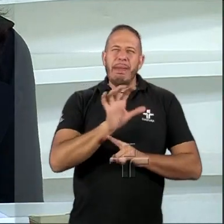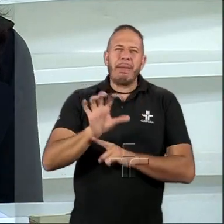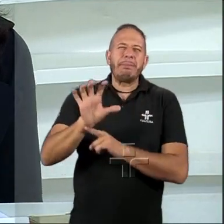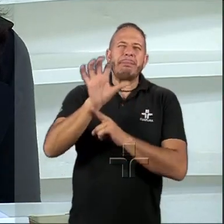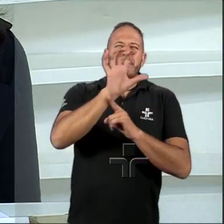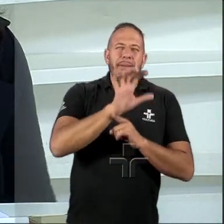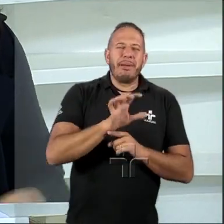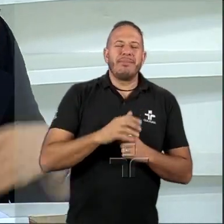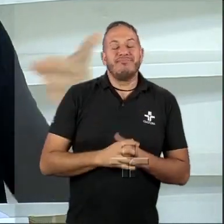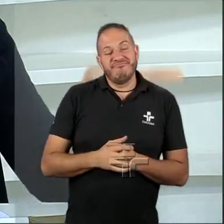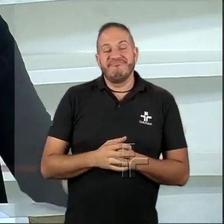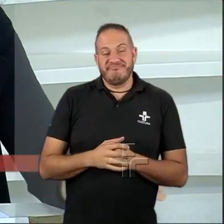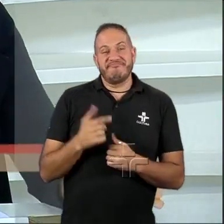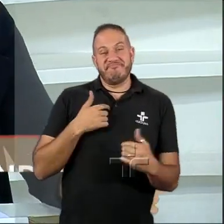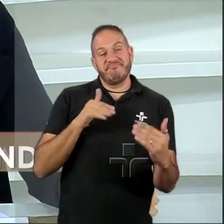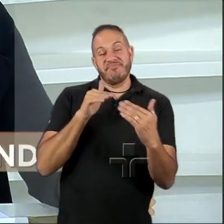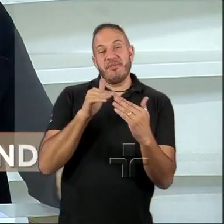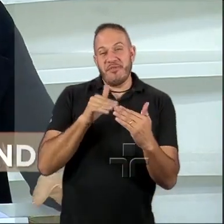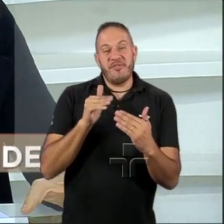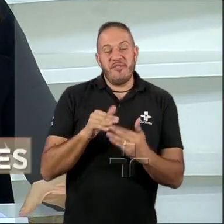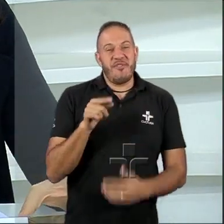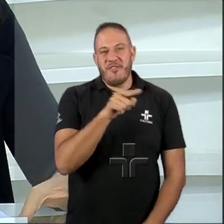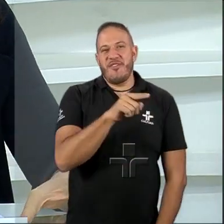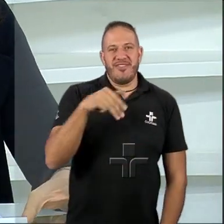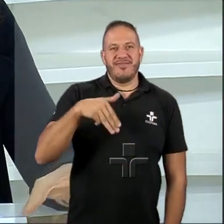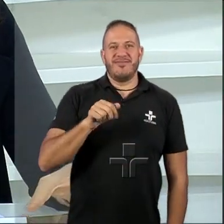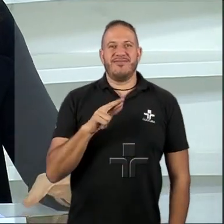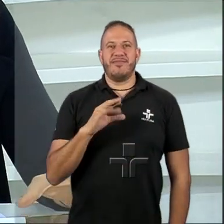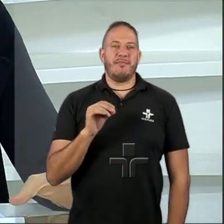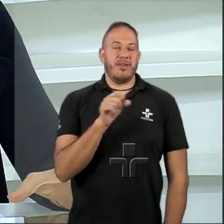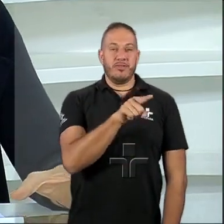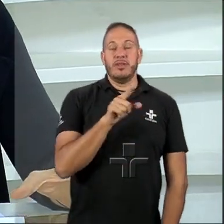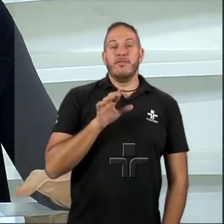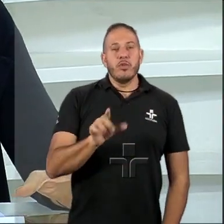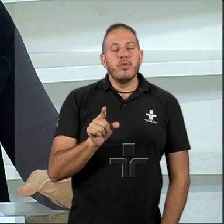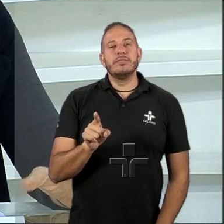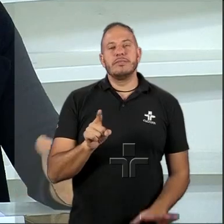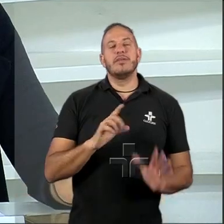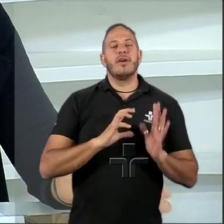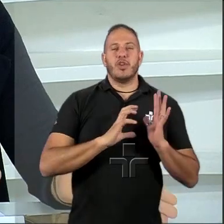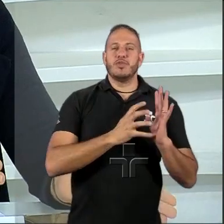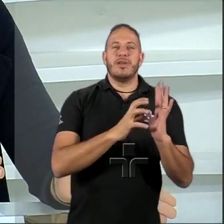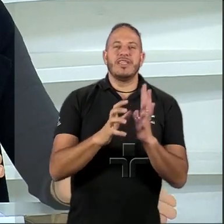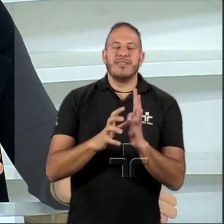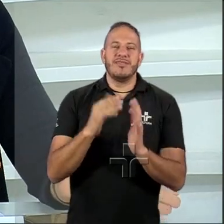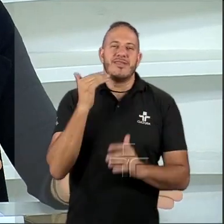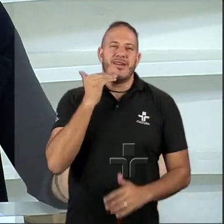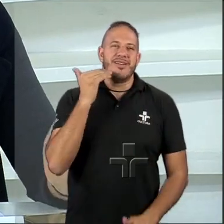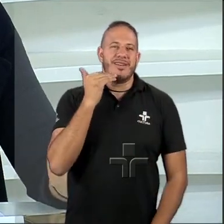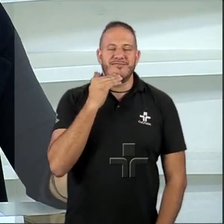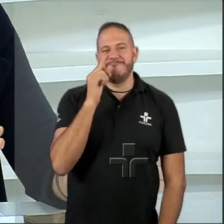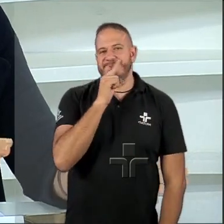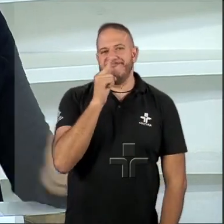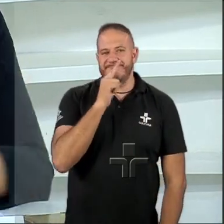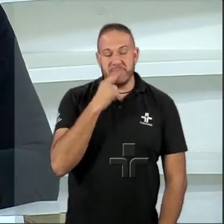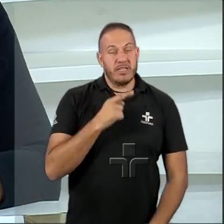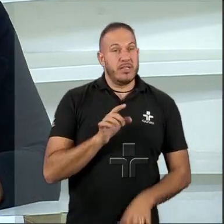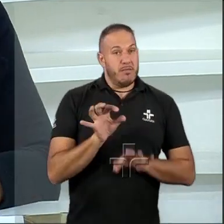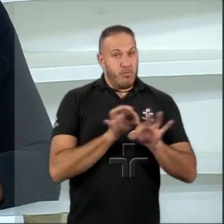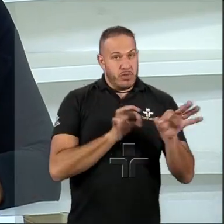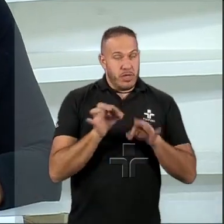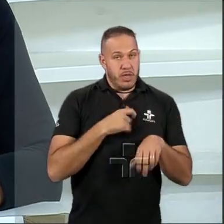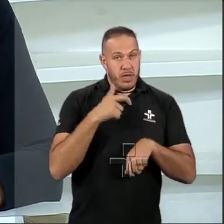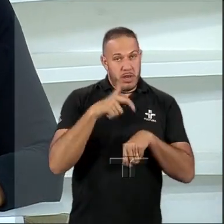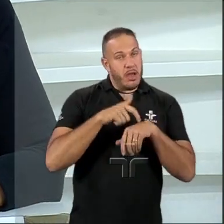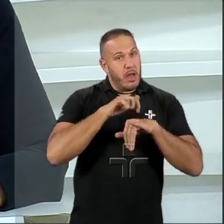Ricardo. Eu concordo com o Marcos que os partidos falharam em processar as manifestações que